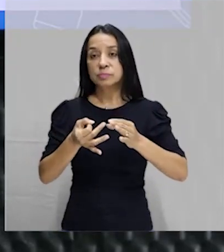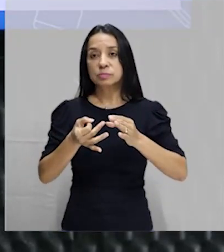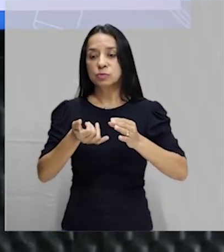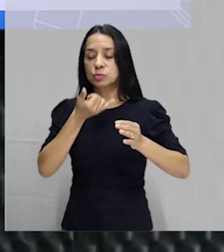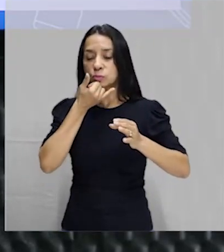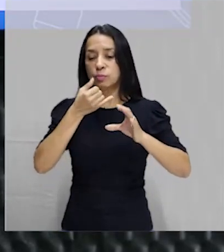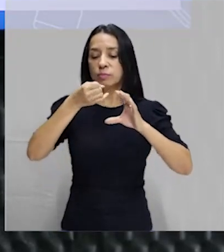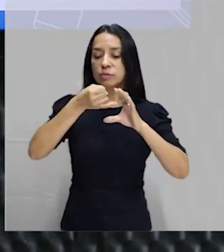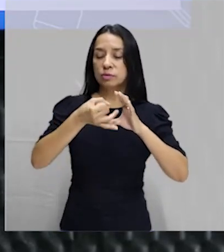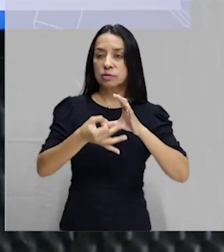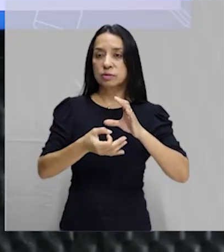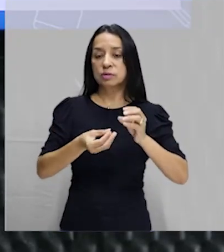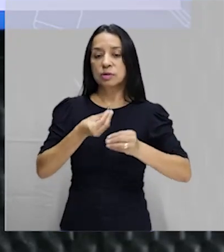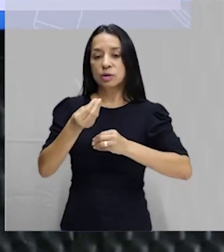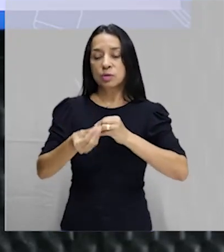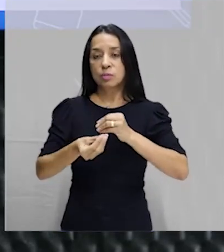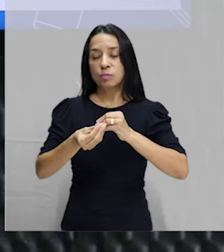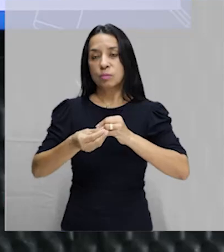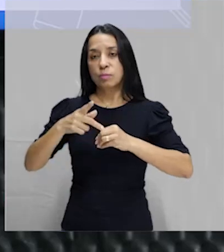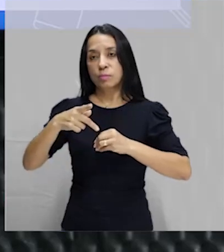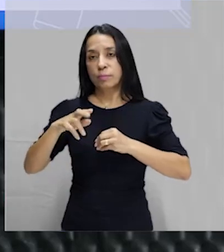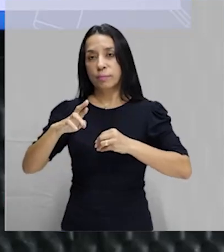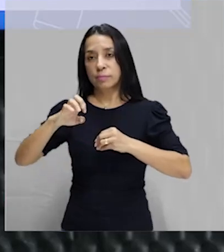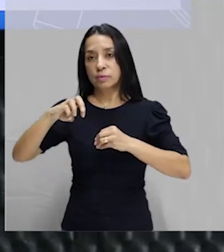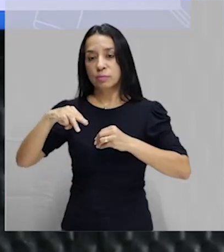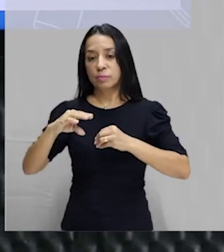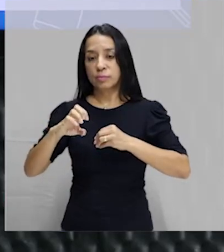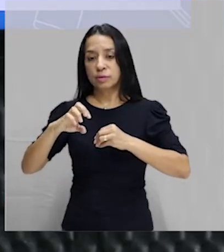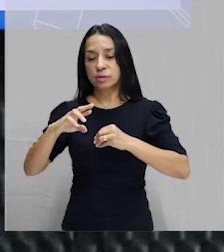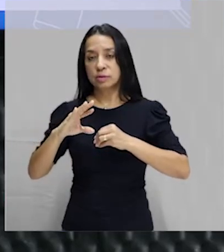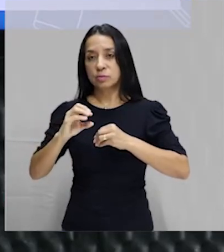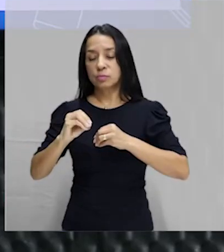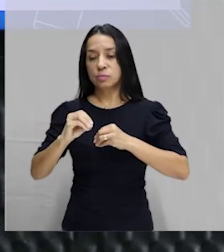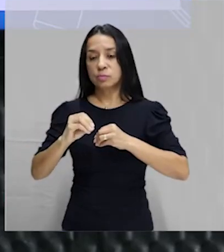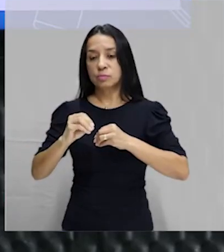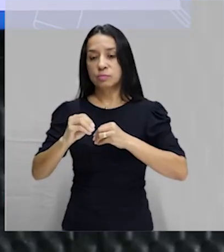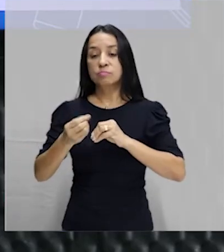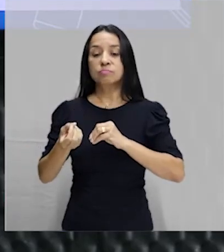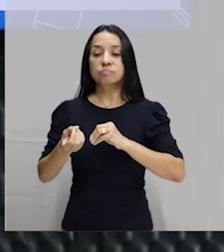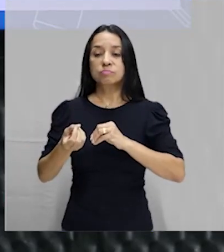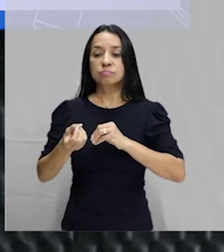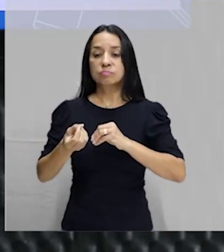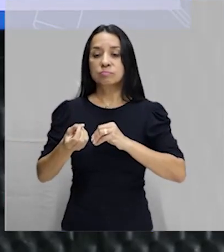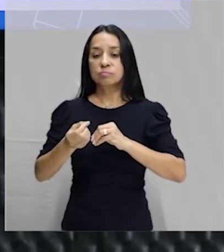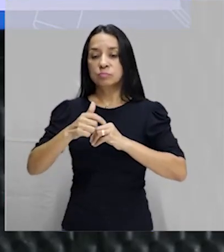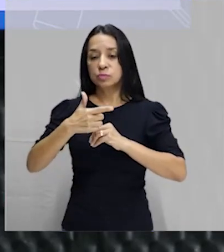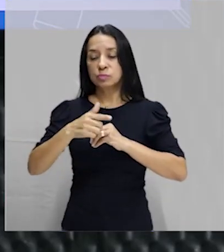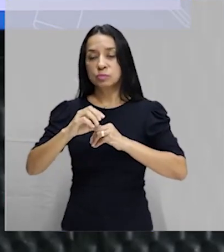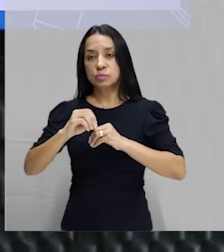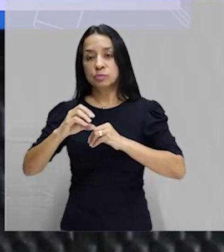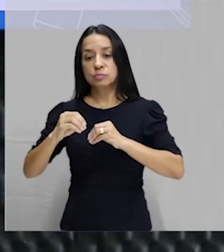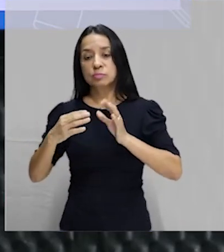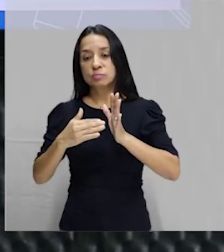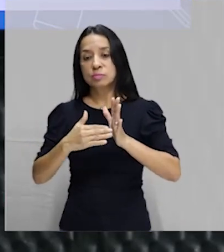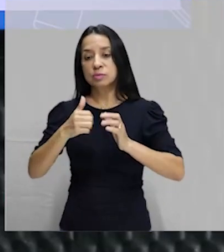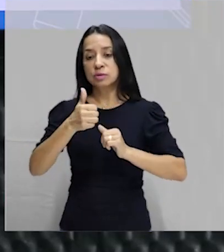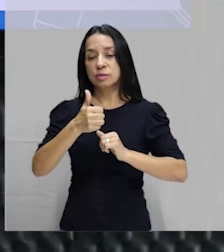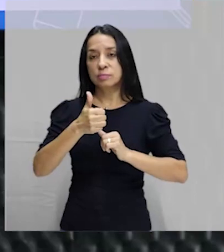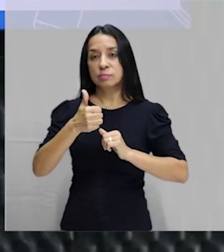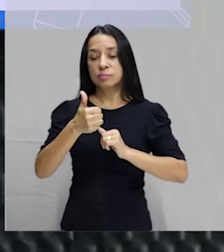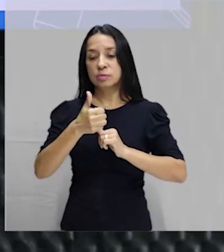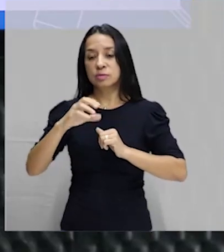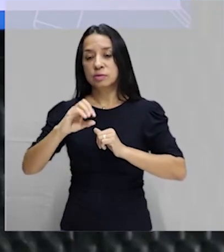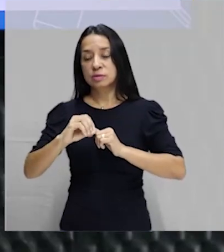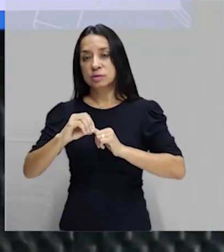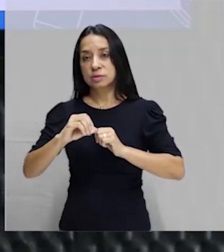período pré-homérico, por volta aqui de 2000 a 1100 a.C., na verdade nós estamos